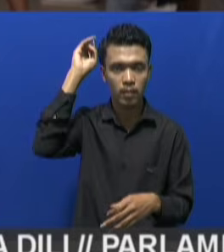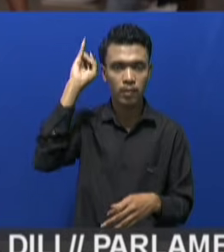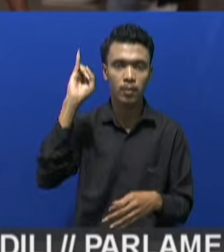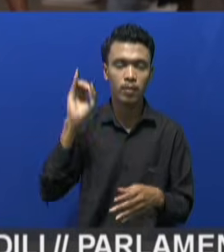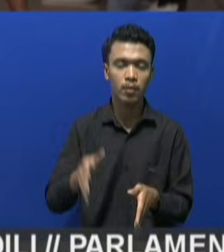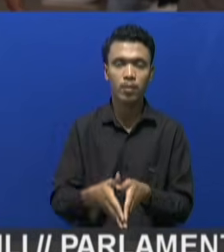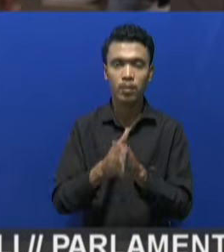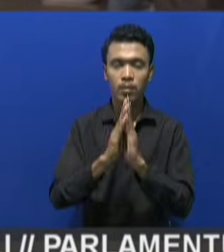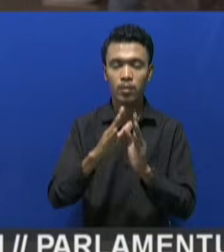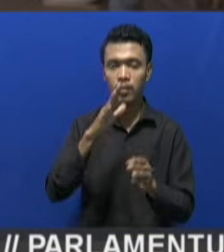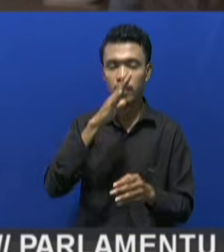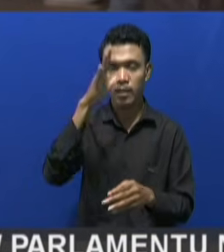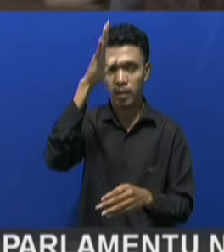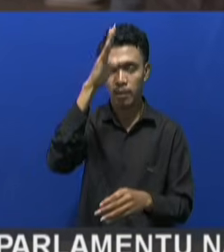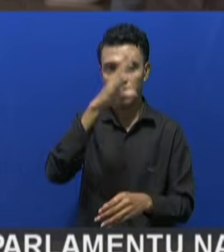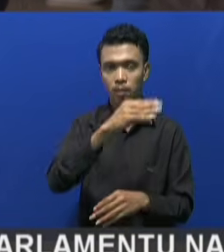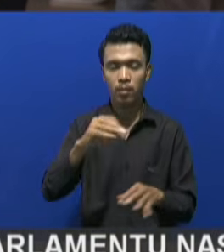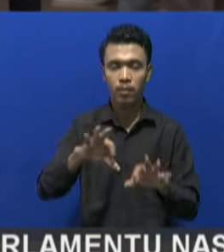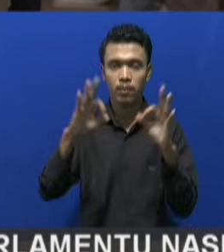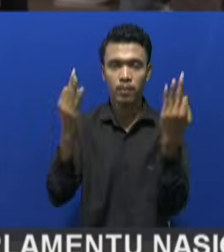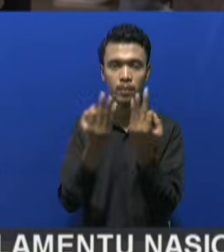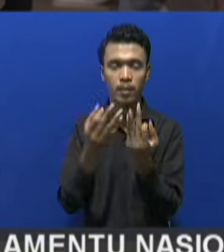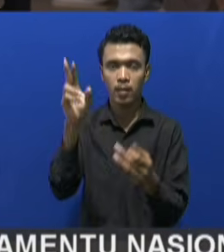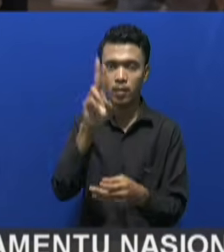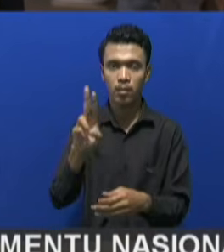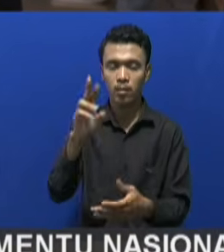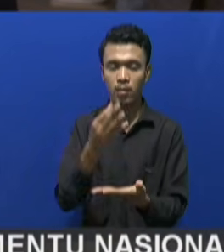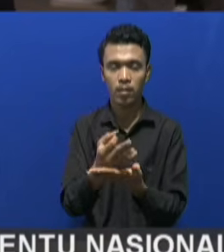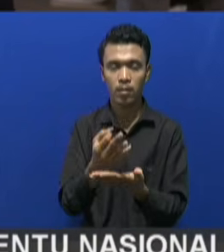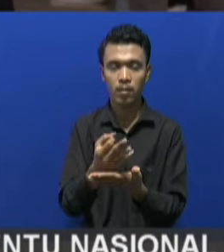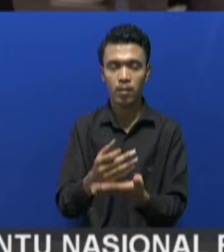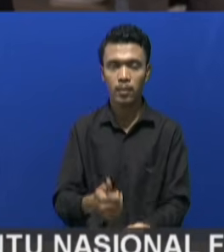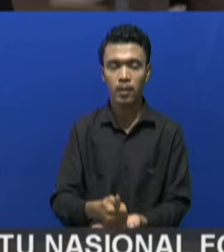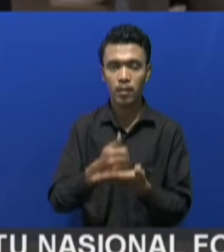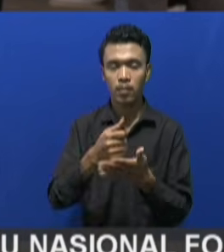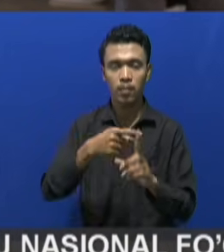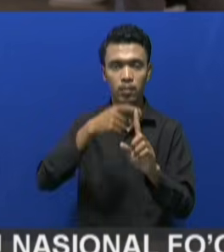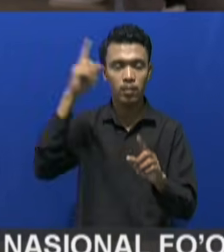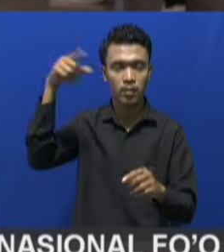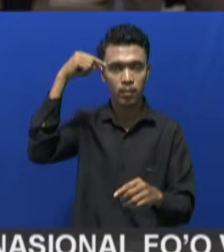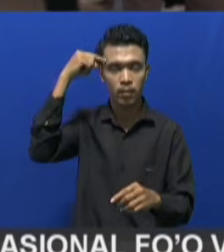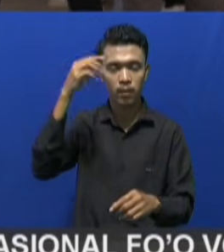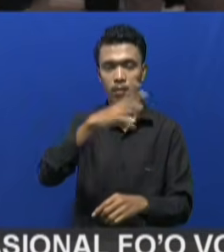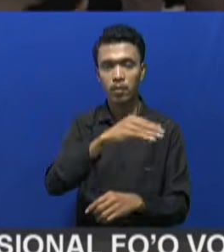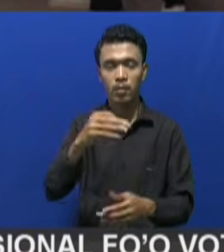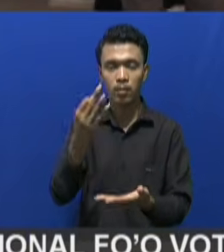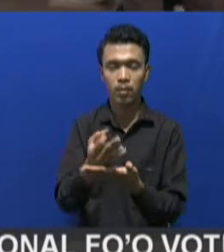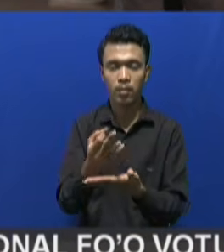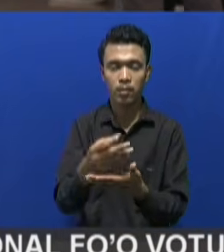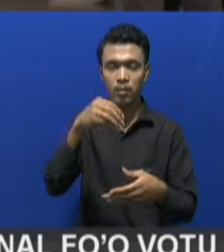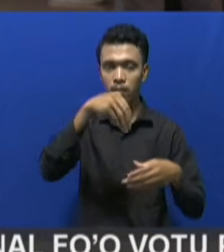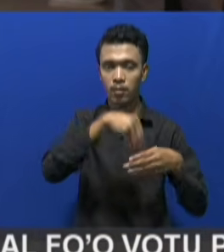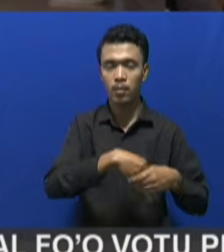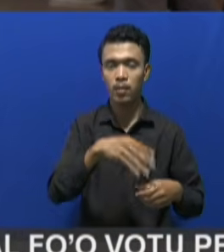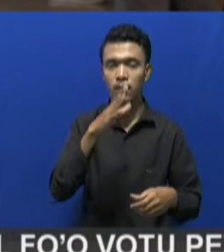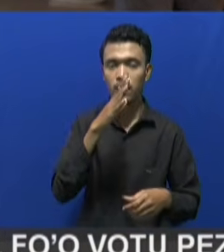o suba inan aman sira no família a utiliza orçamento ne bem apoia o governo e orçamento bolsa da mãe a